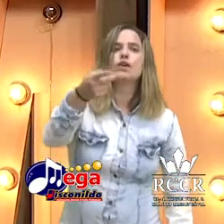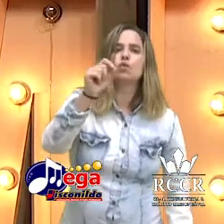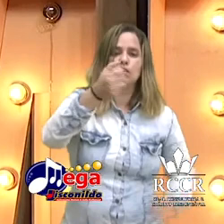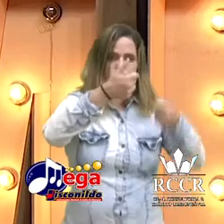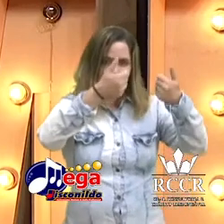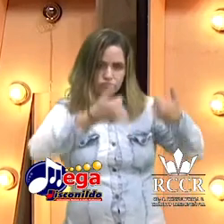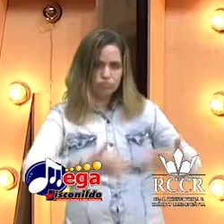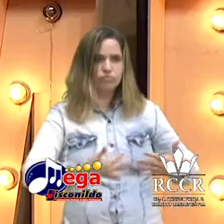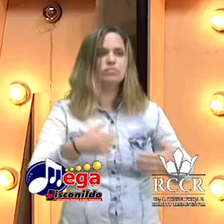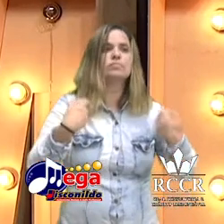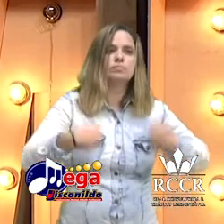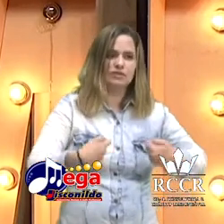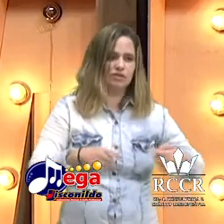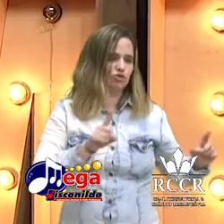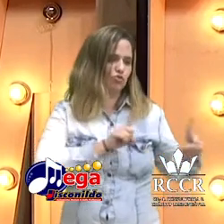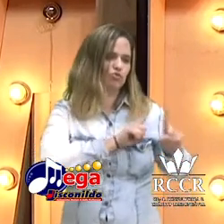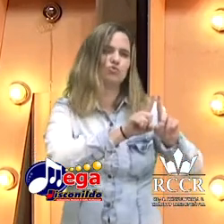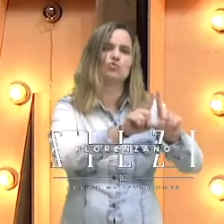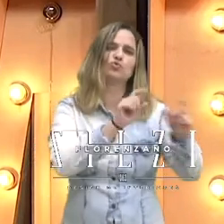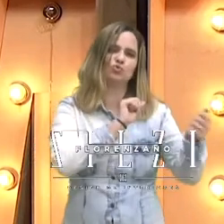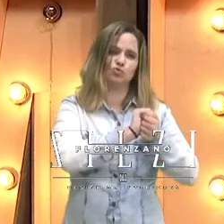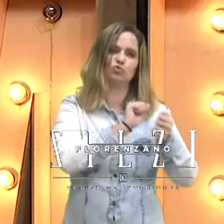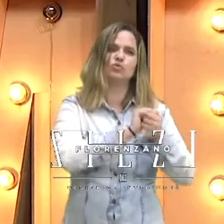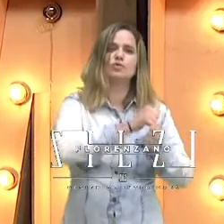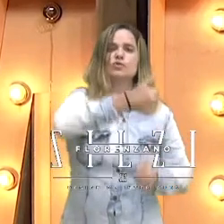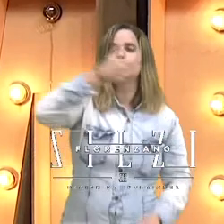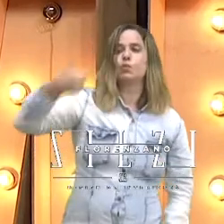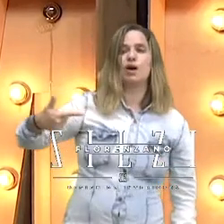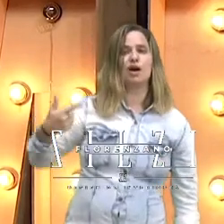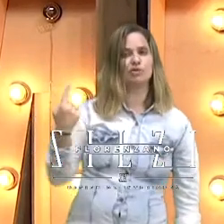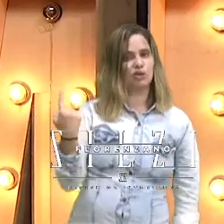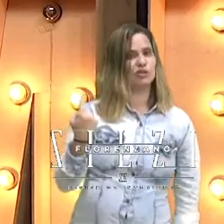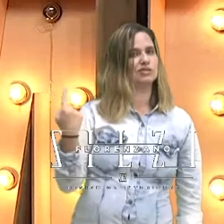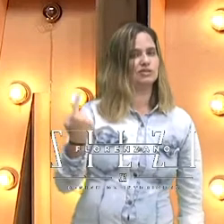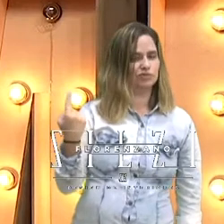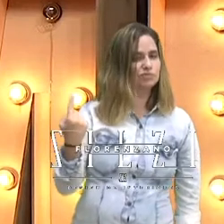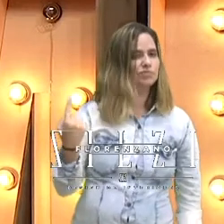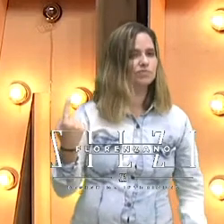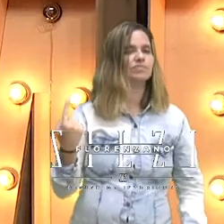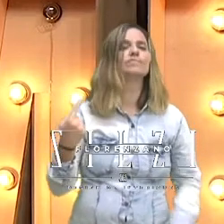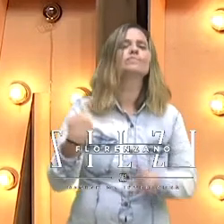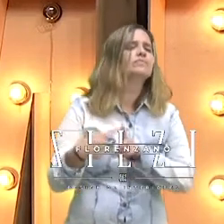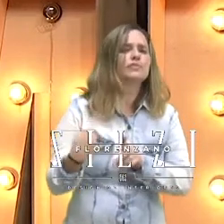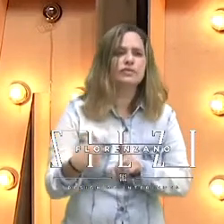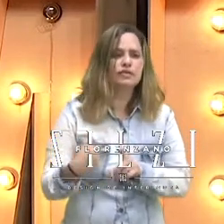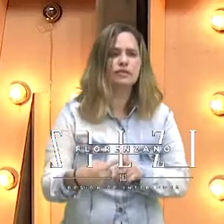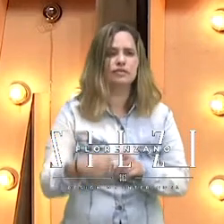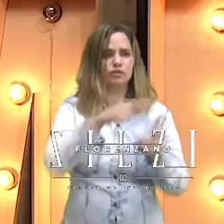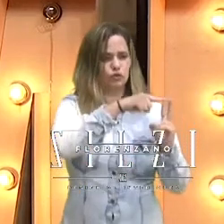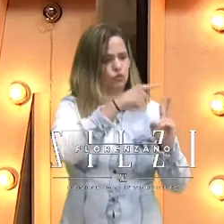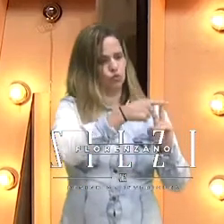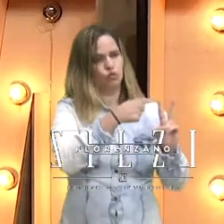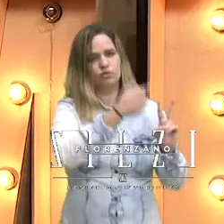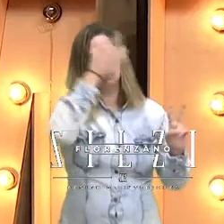companhia do que estar sozinho, porque maior é a recompensa do trabalho de duas pessoas. Olha o